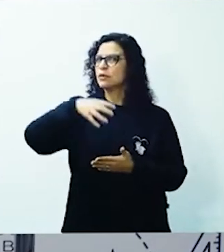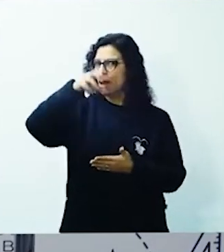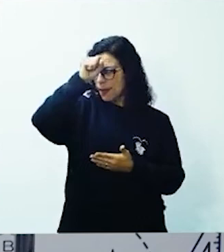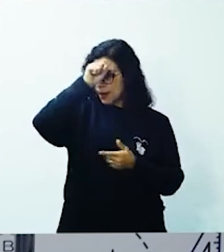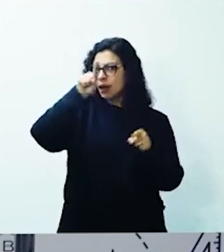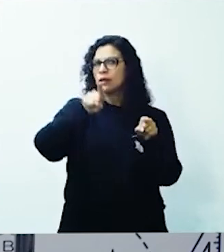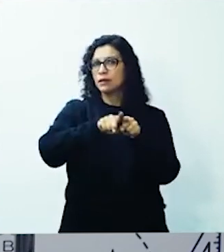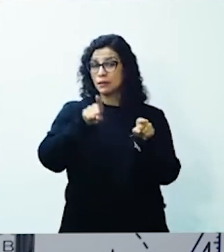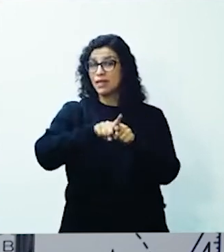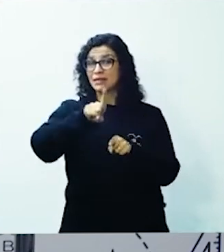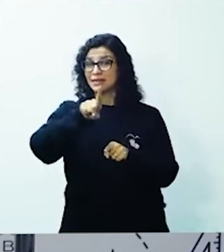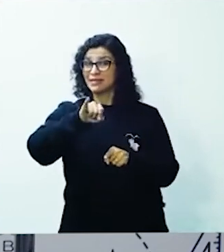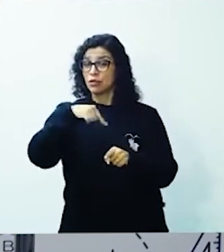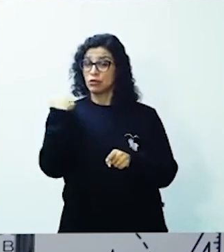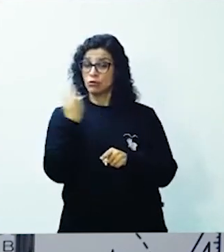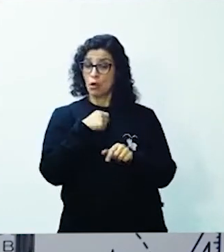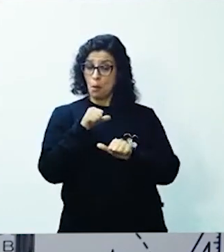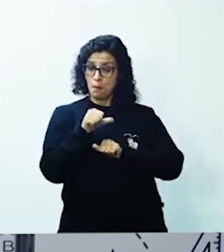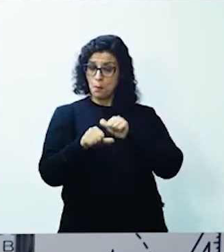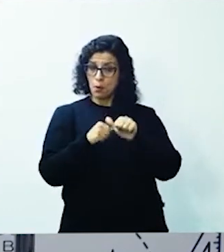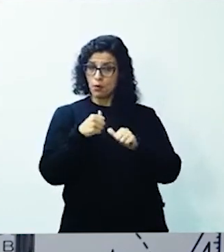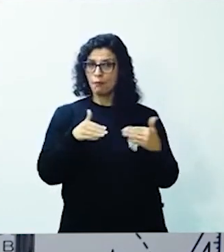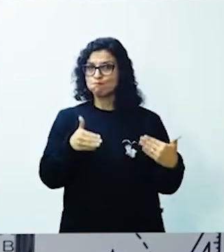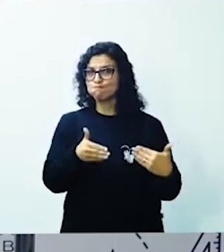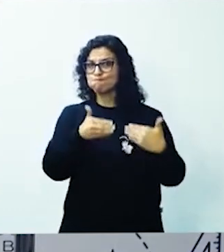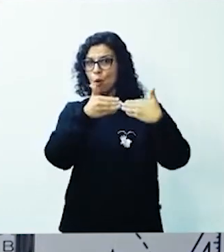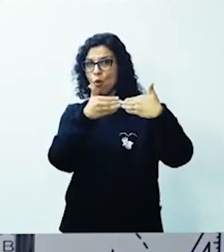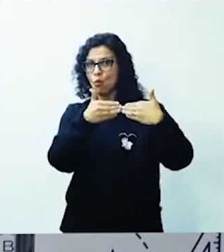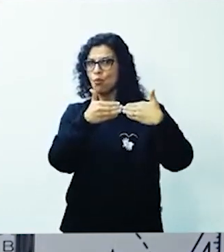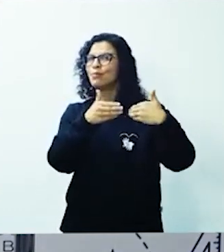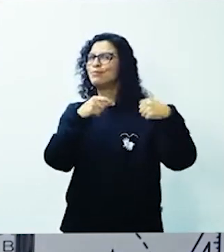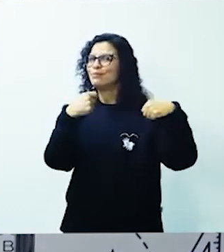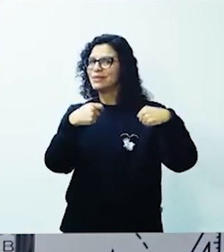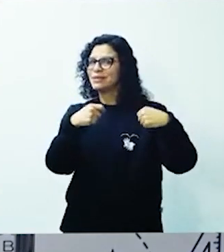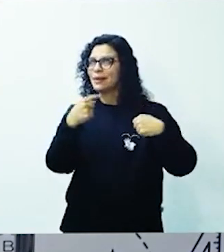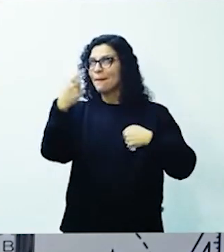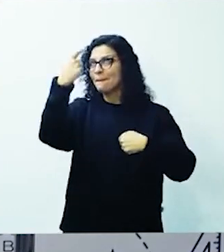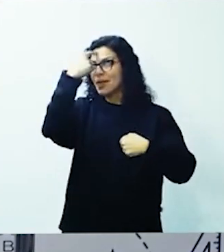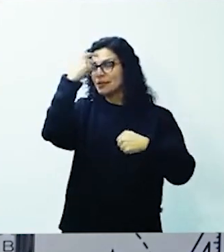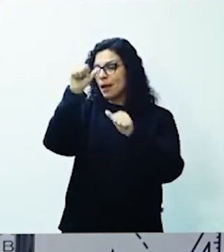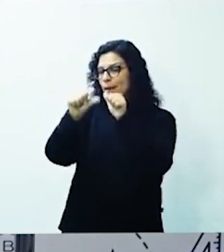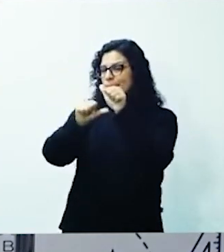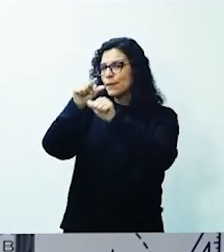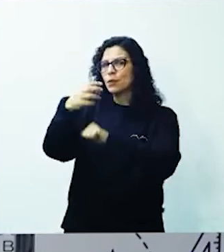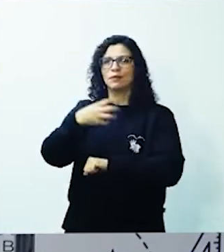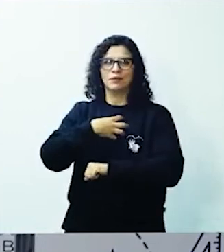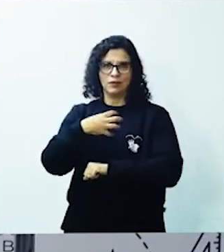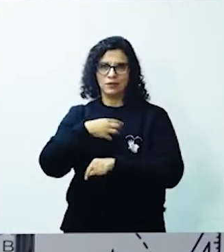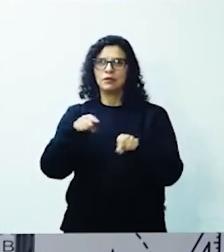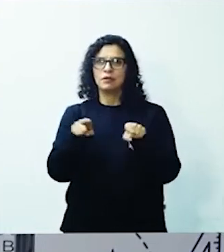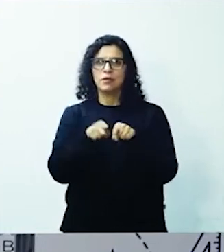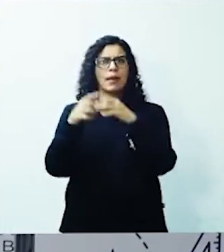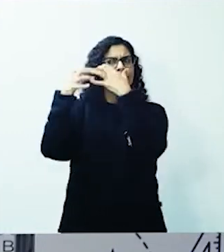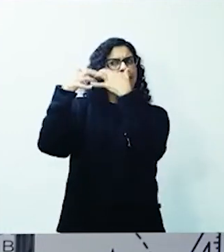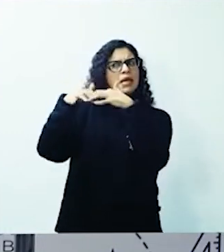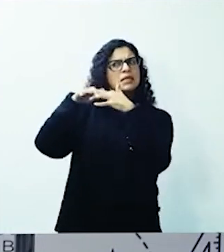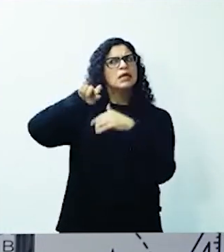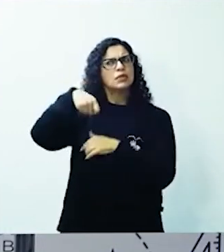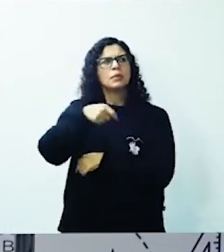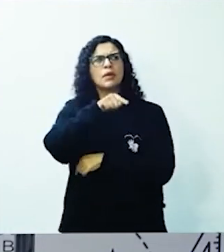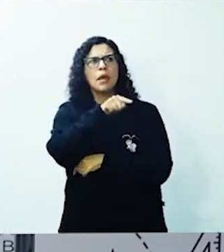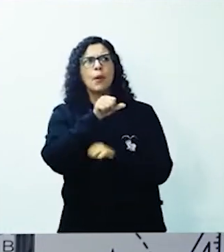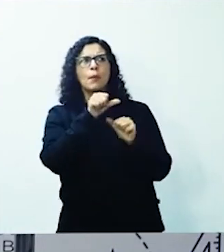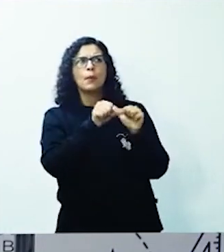a gente é colocado frente a essas mudanças. Então, é bom a gente refletir a esse respeito, pensar, será que